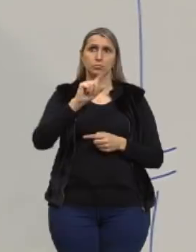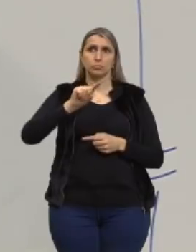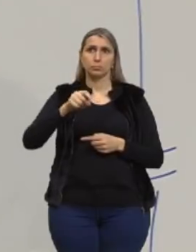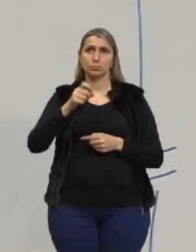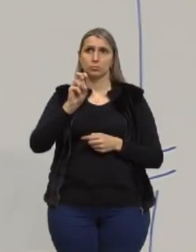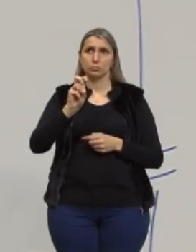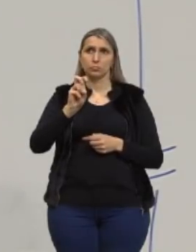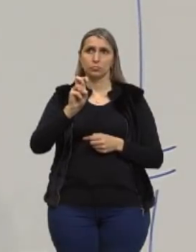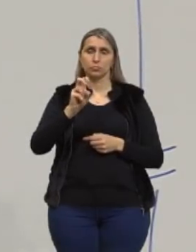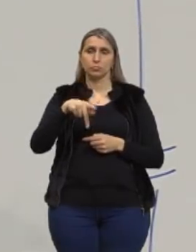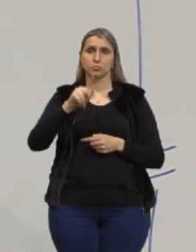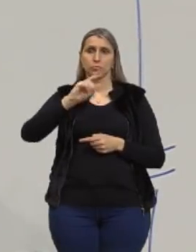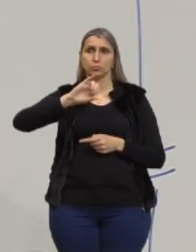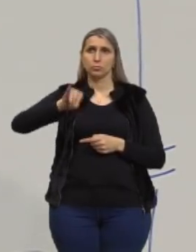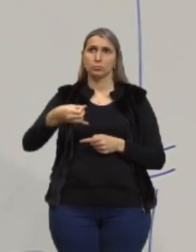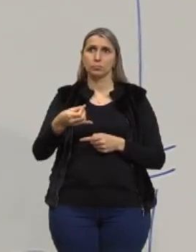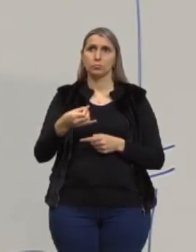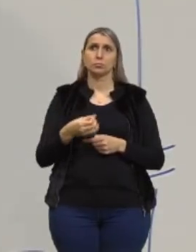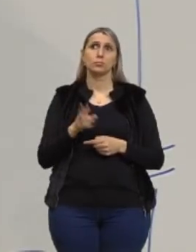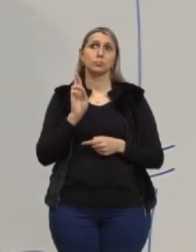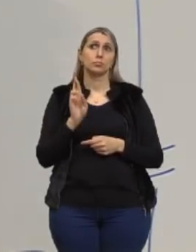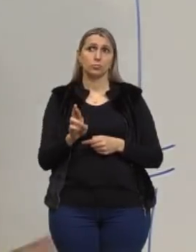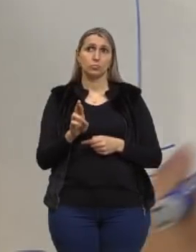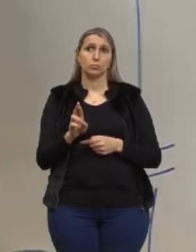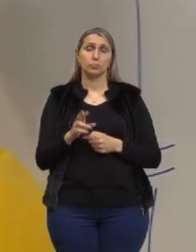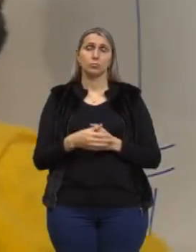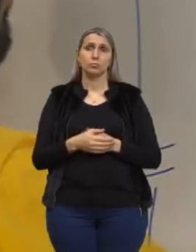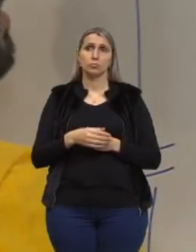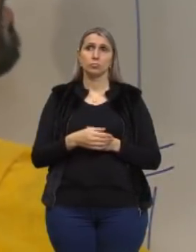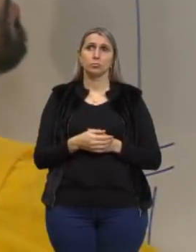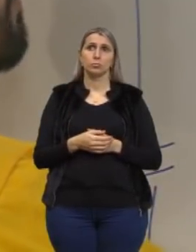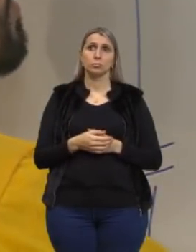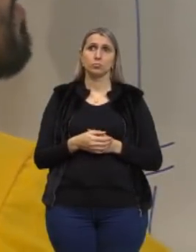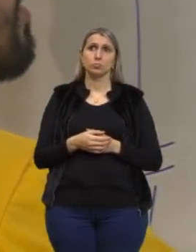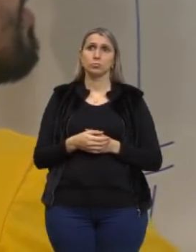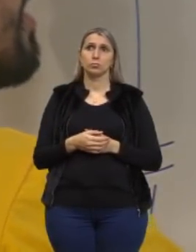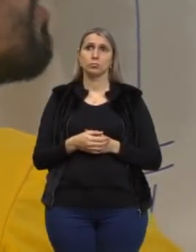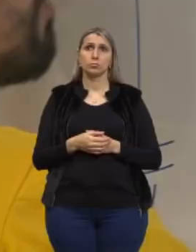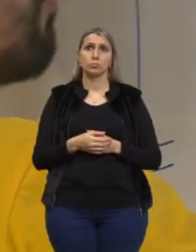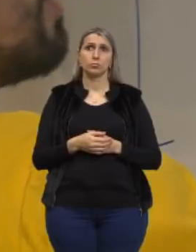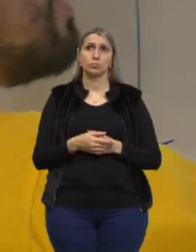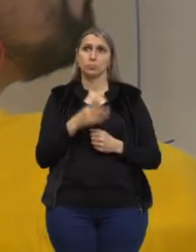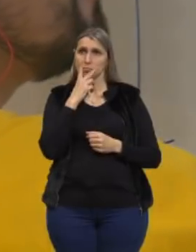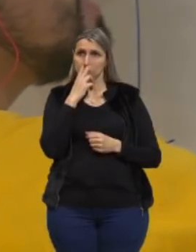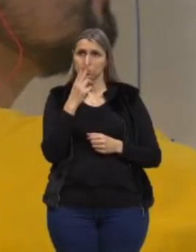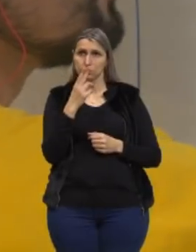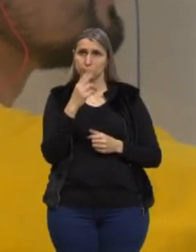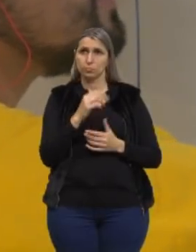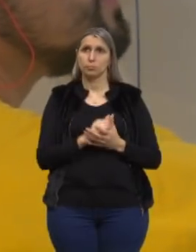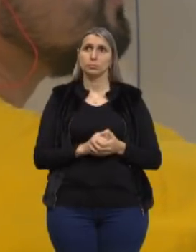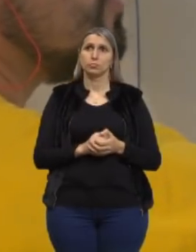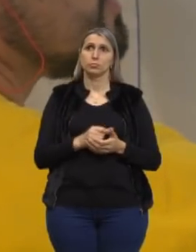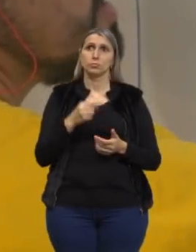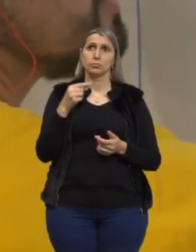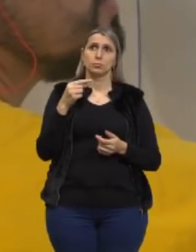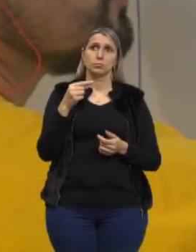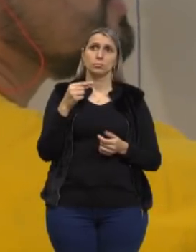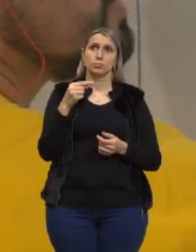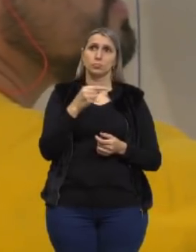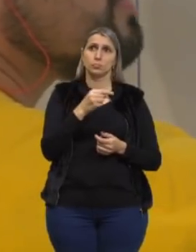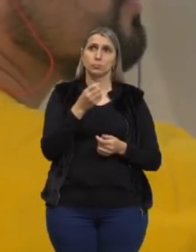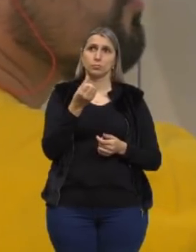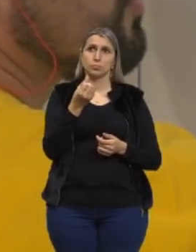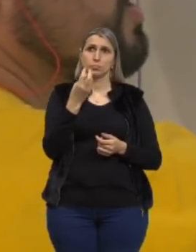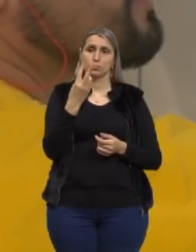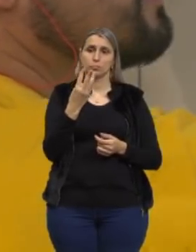177,5 quilojoule o resultado vai dar em quilojoule então não vou colocar aqui é igual ao menos 300 a